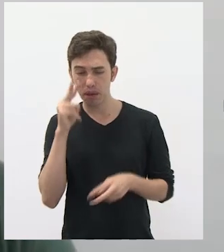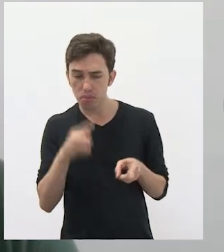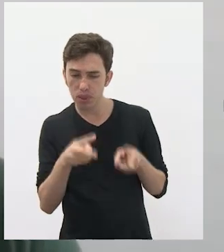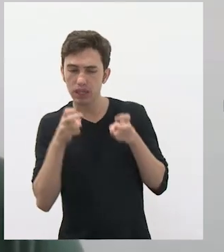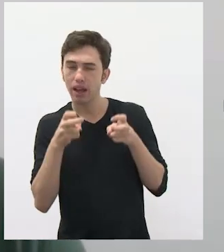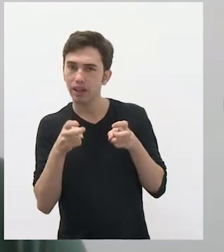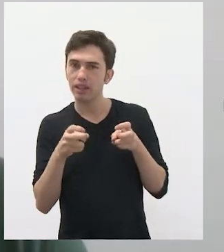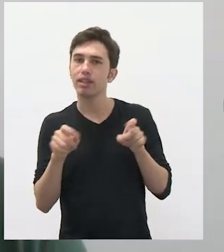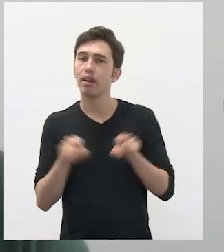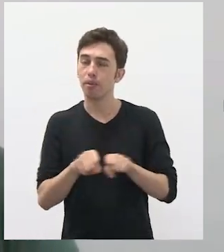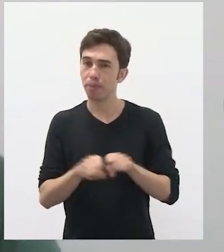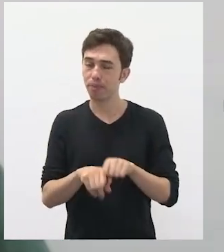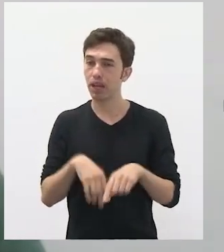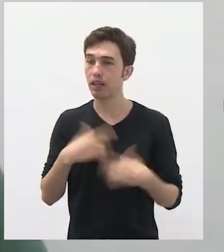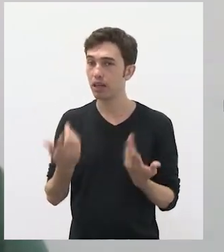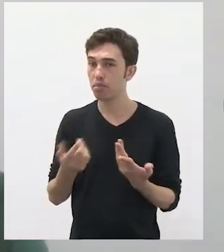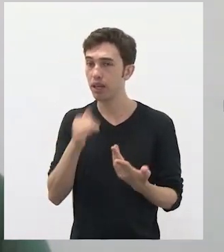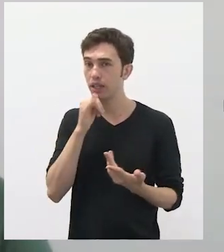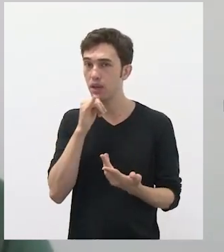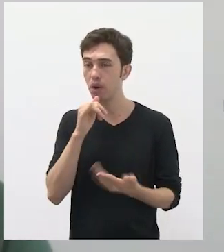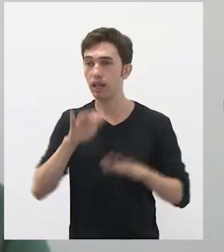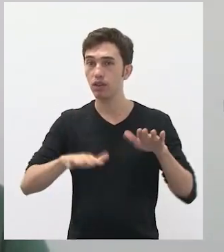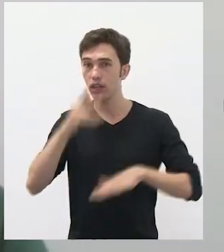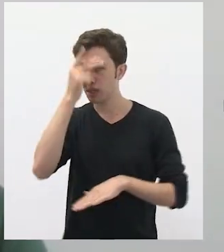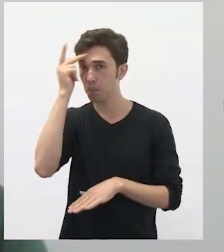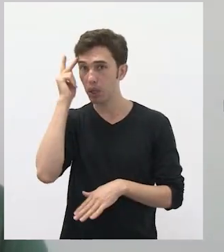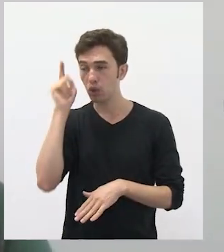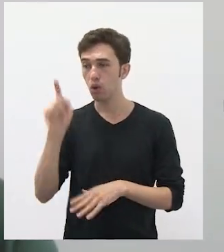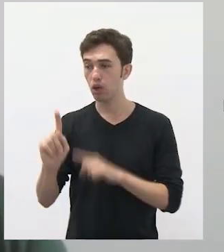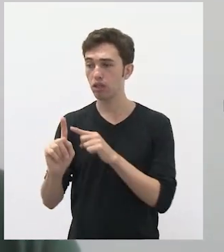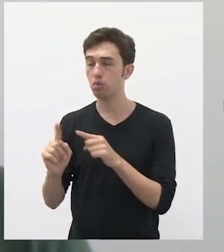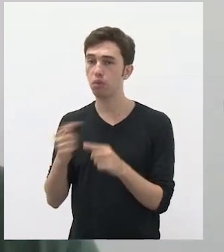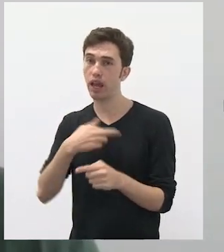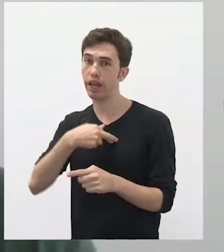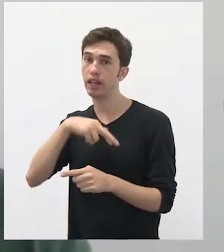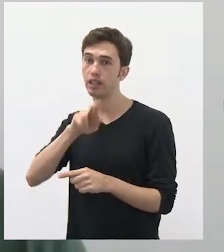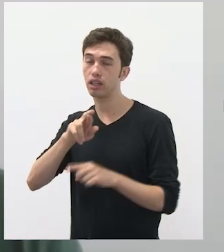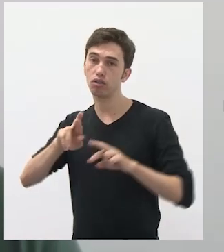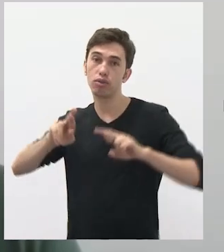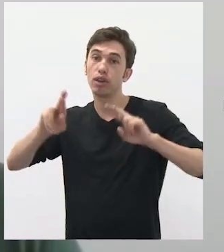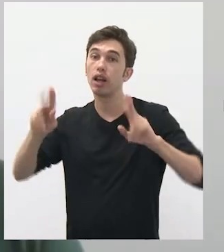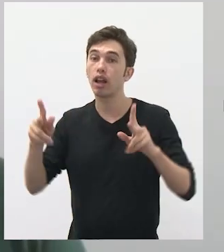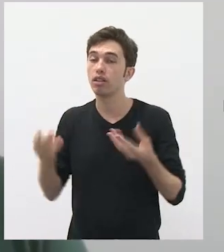desrespeite aí a religião, a cultura de alguém, enfim.